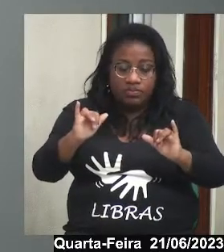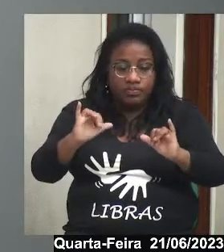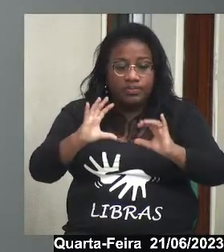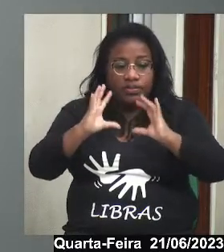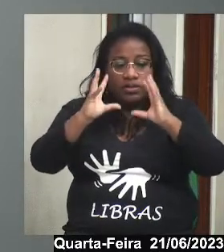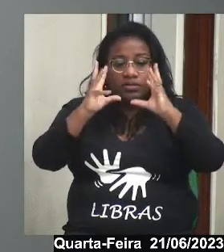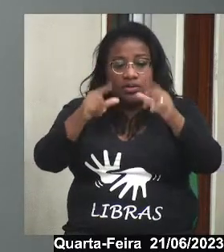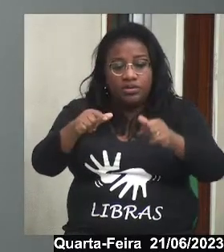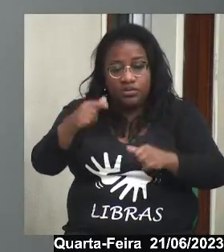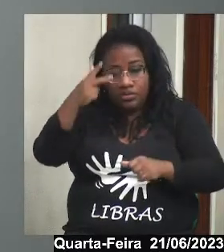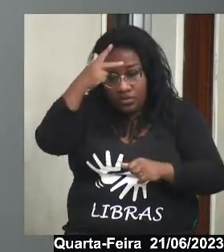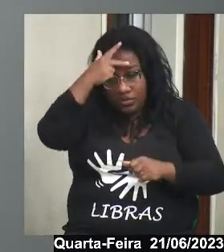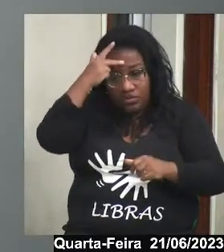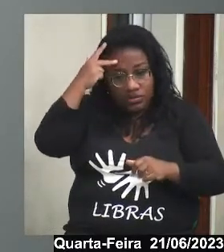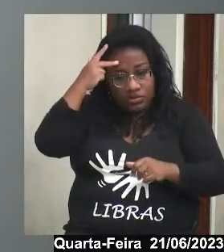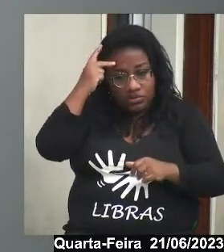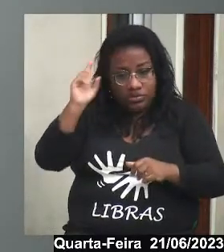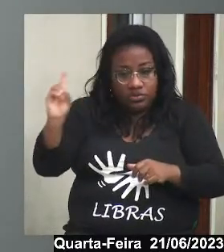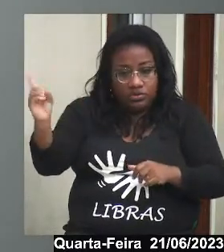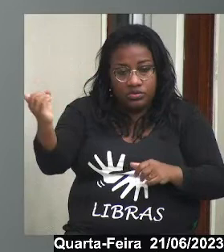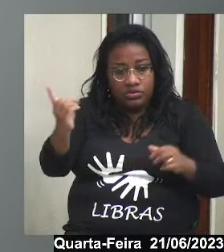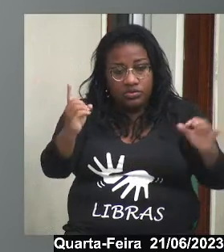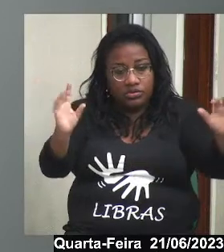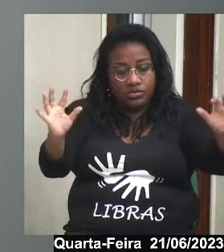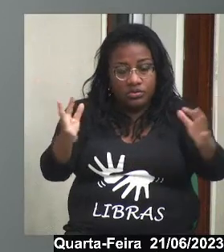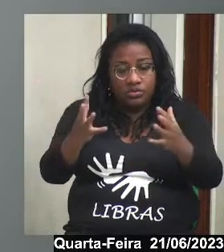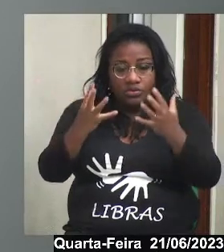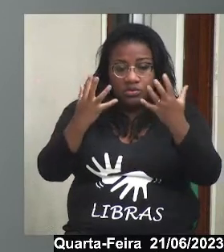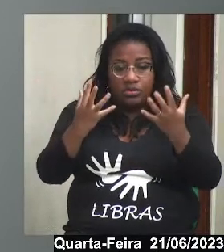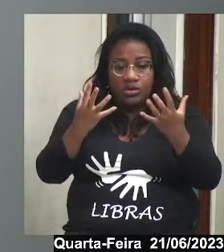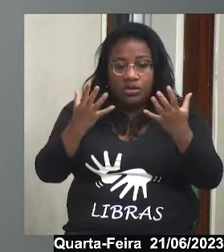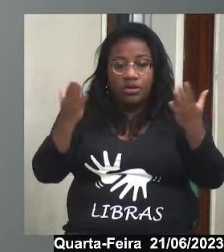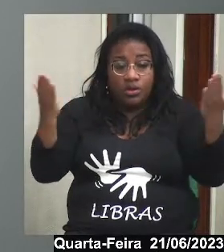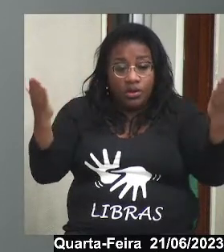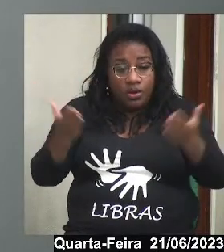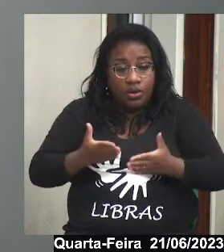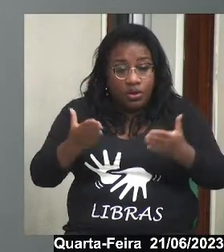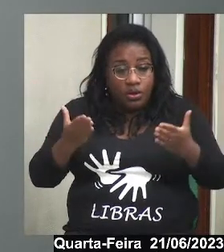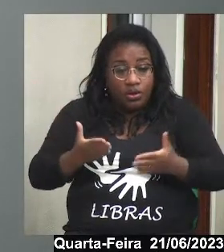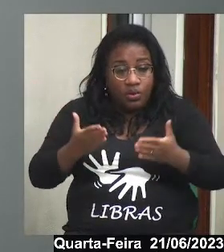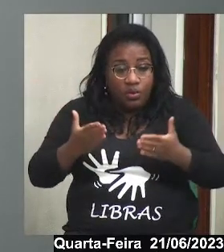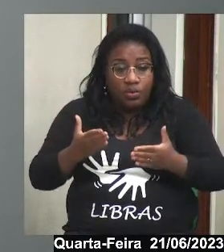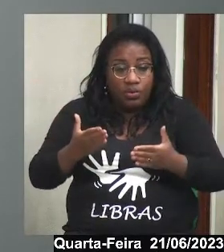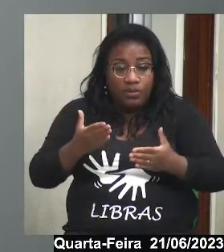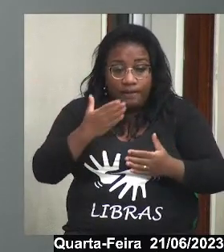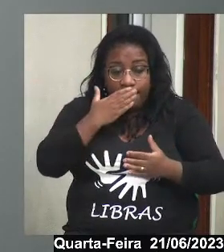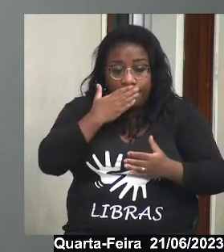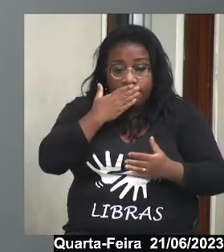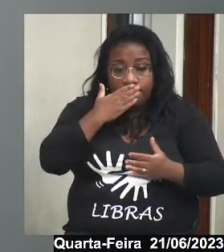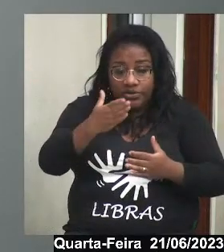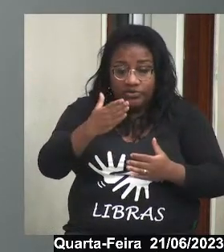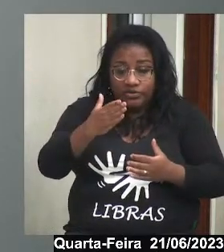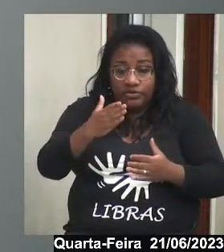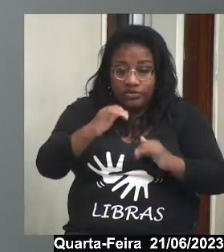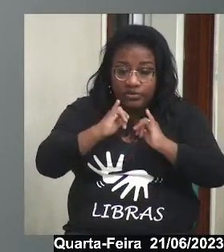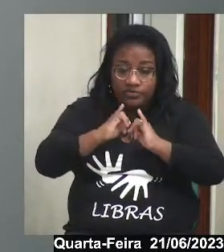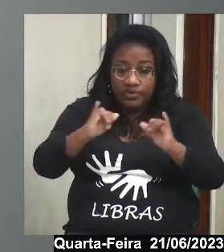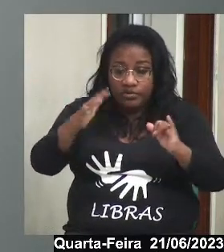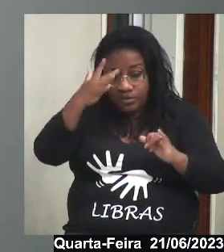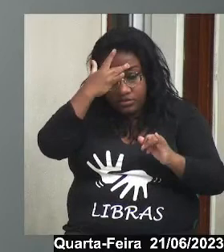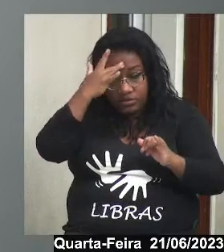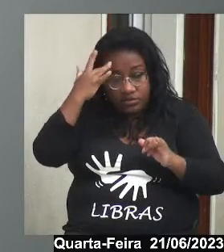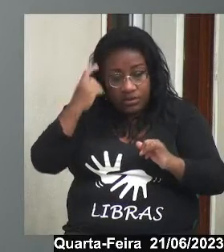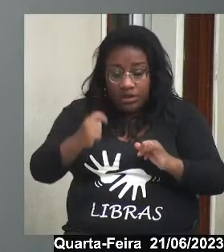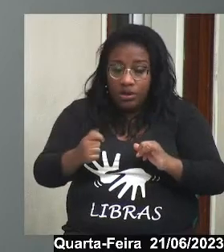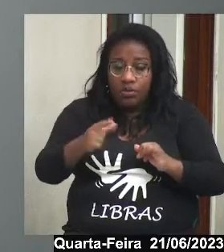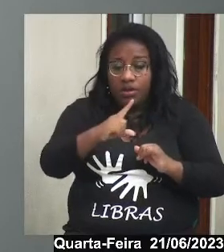dar voz para todos os expositores que aqui estão. Na minha visão, ele tinha que estar aqui hoje, para falar com quase 100 expositores que